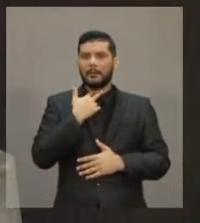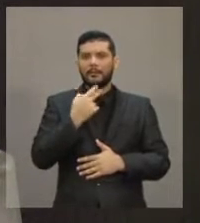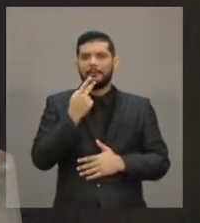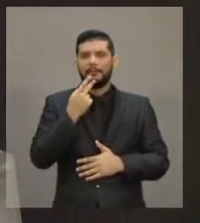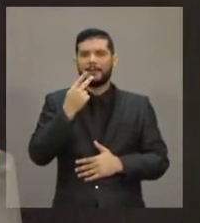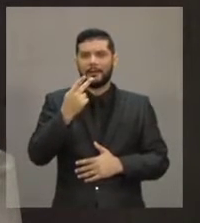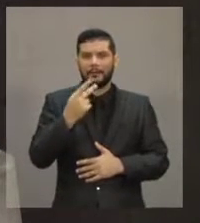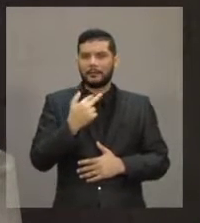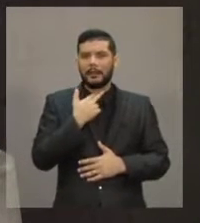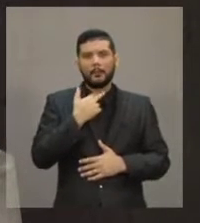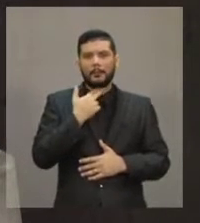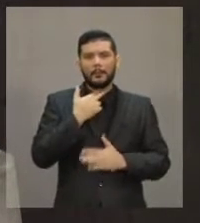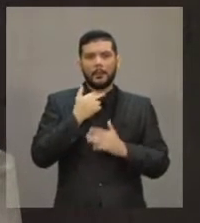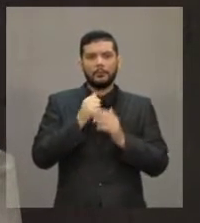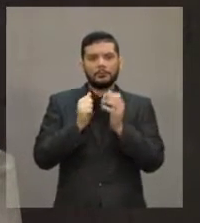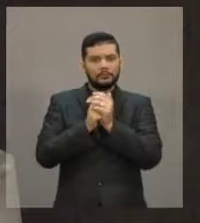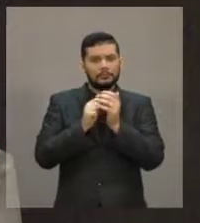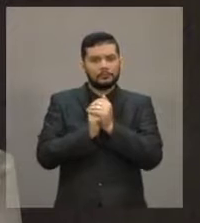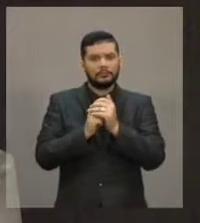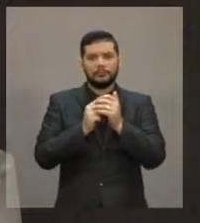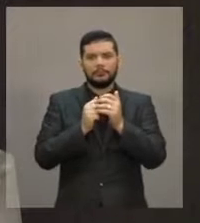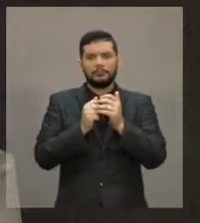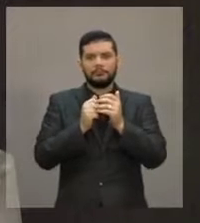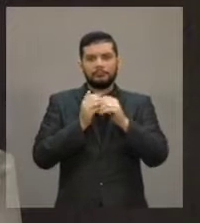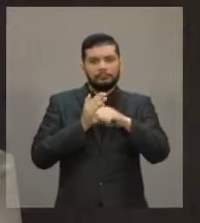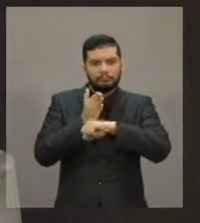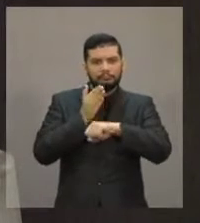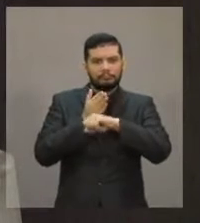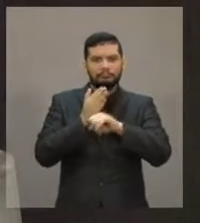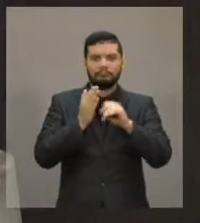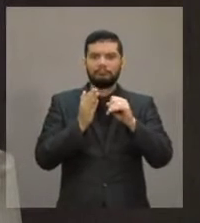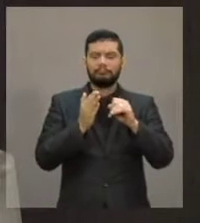queria aqui defender